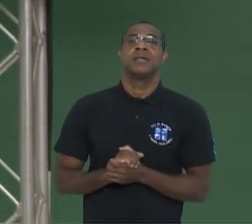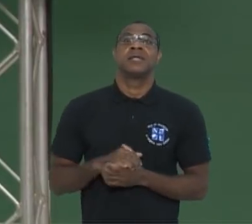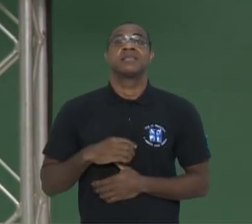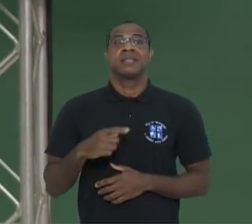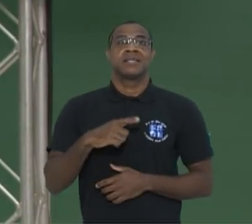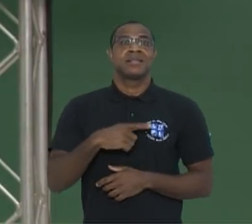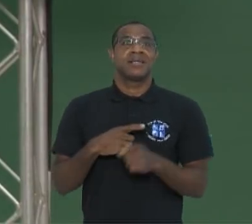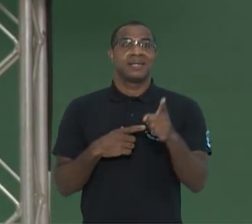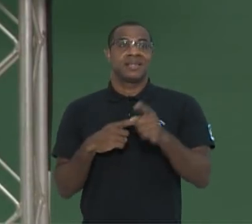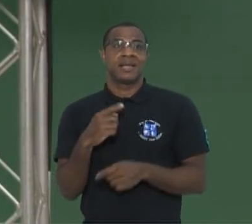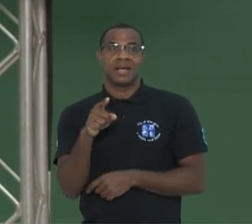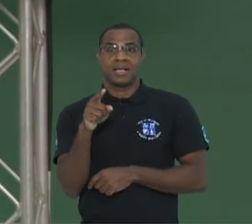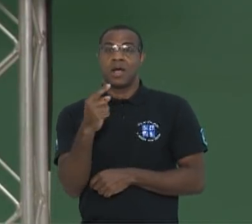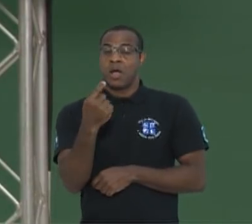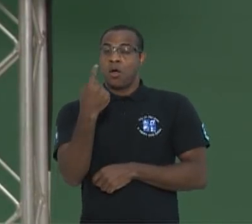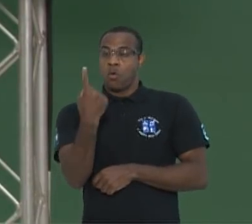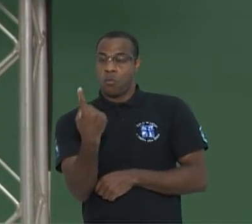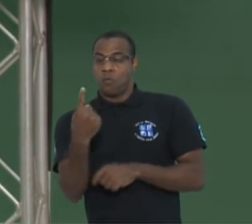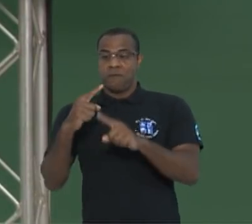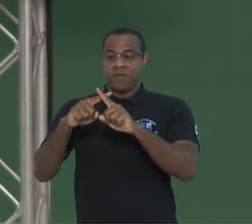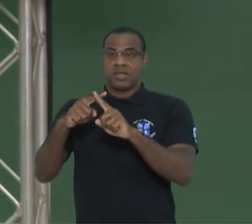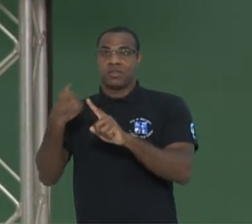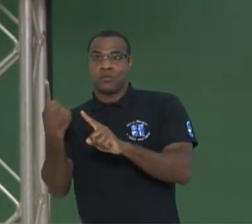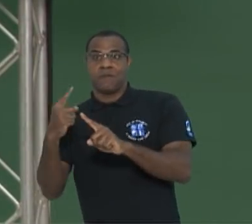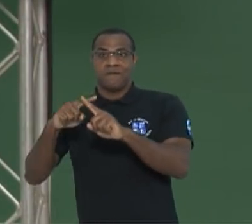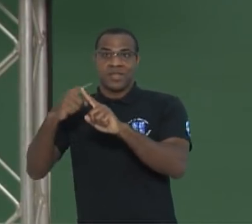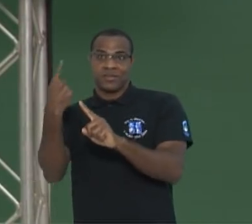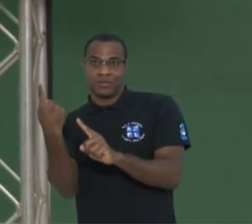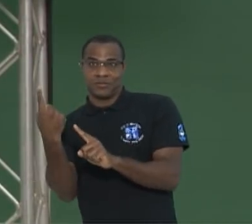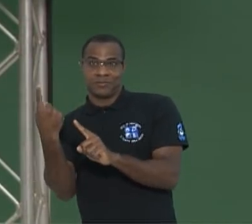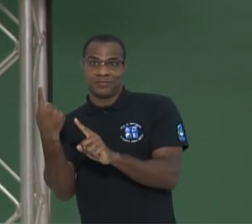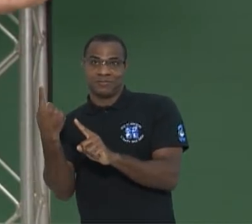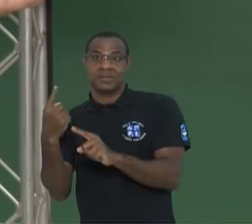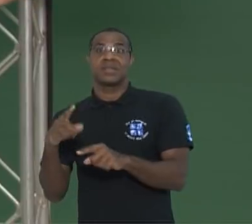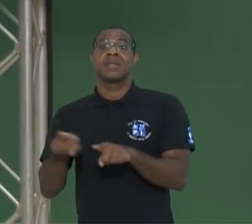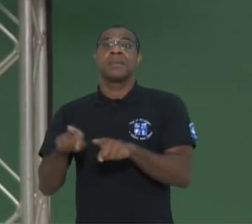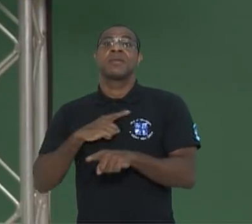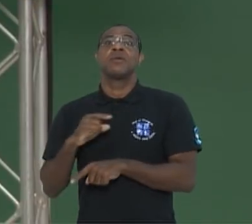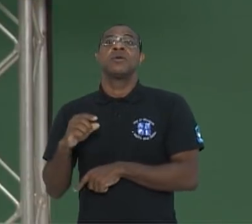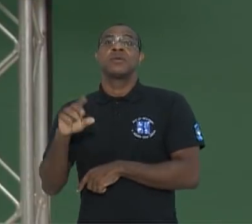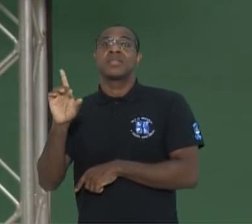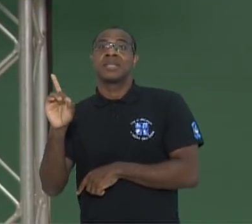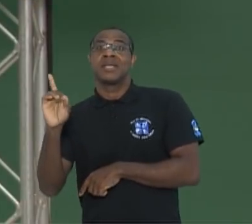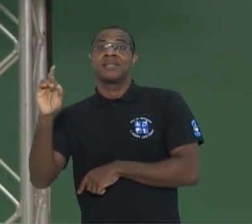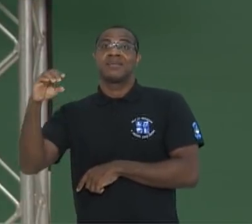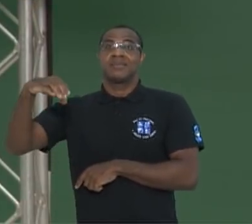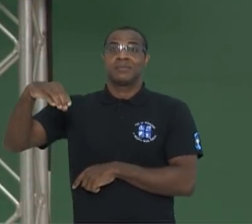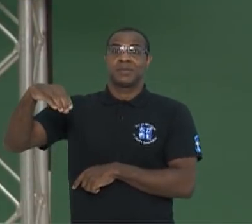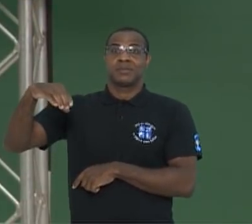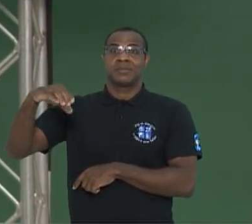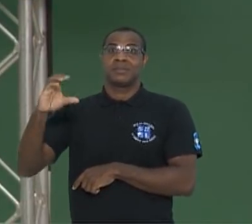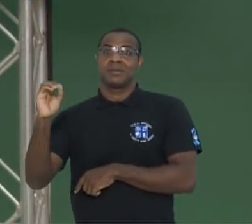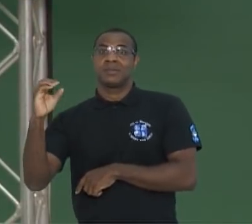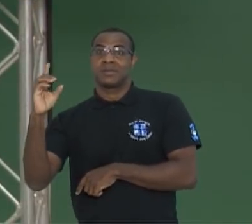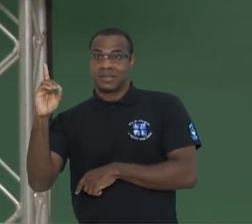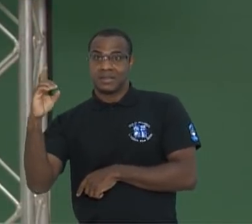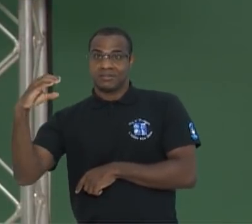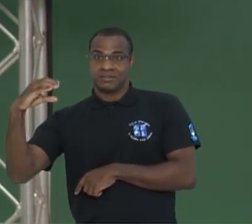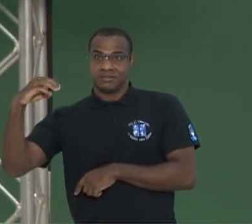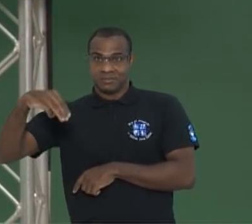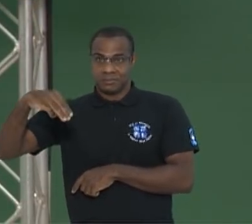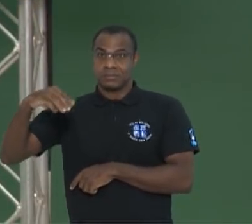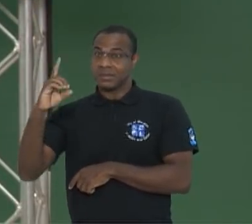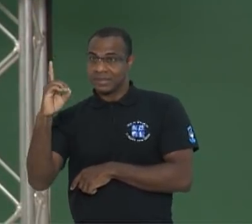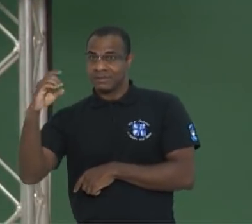que a gente já estava definido ali, né, no início da aula. E daí nós temos o decímetro cúbico, né? O decímetro cúbico é 10